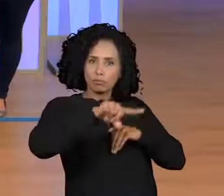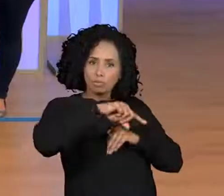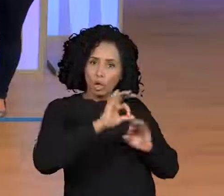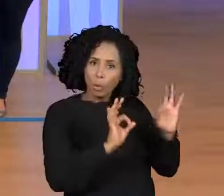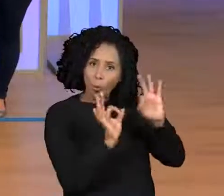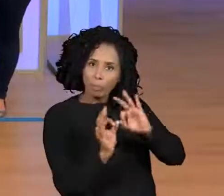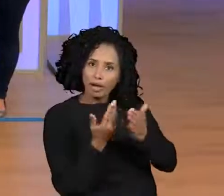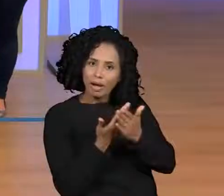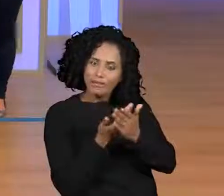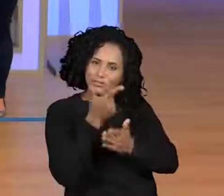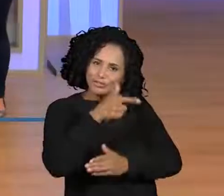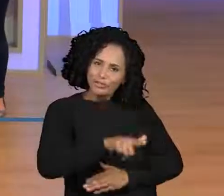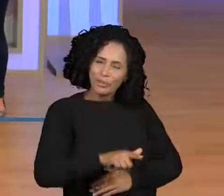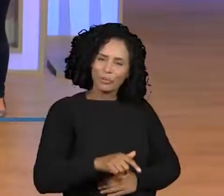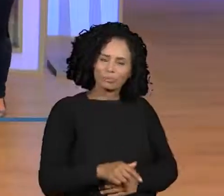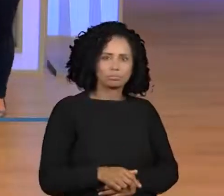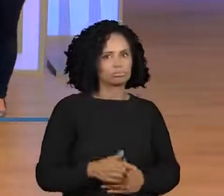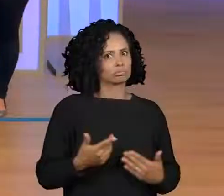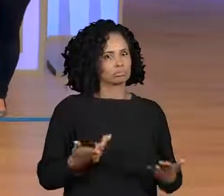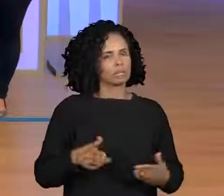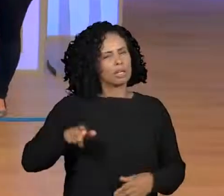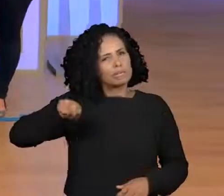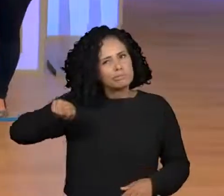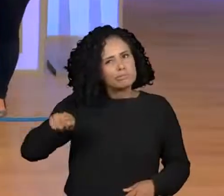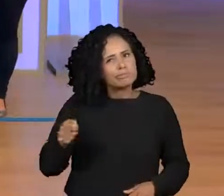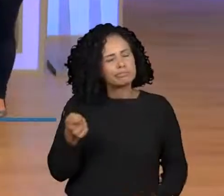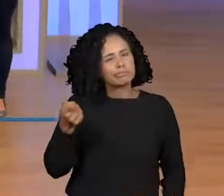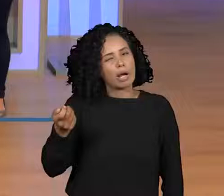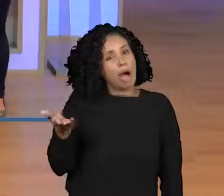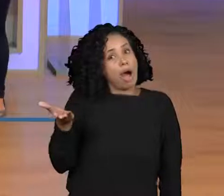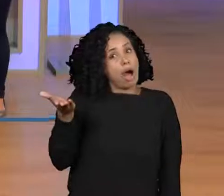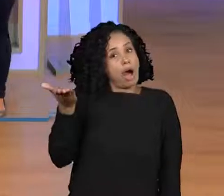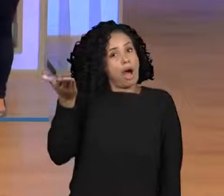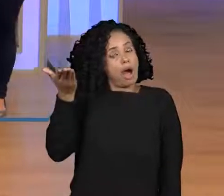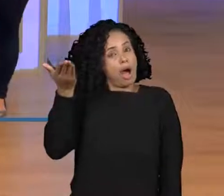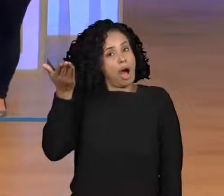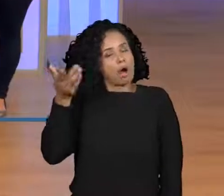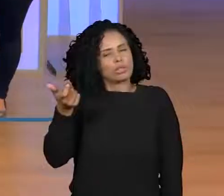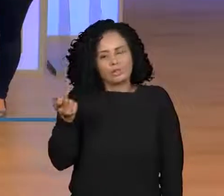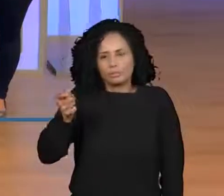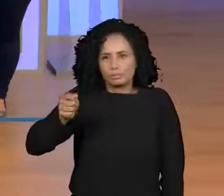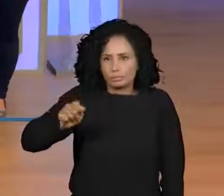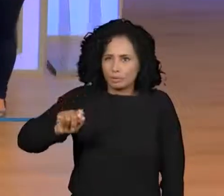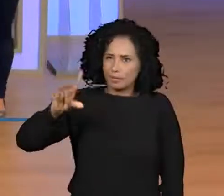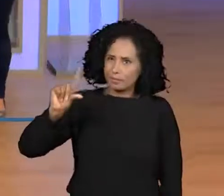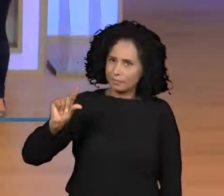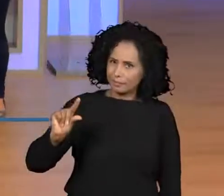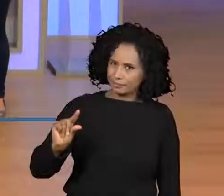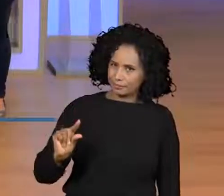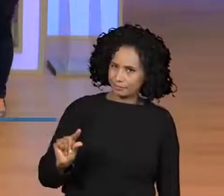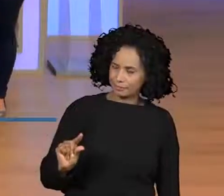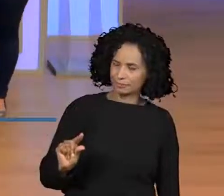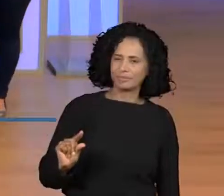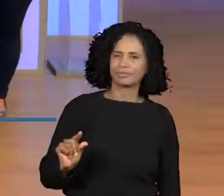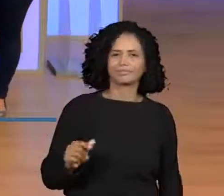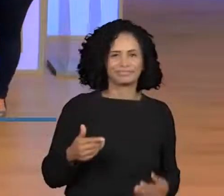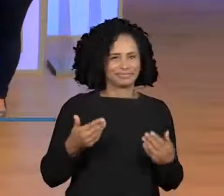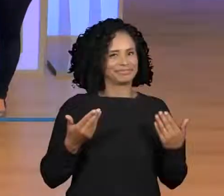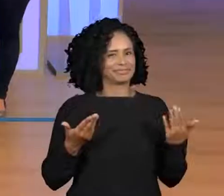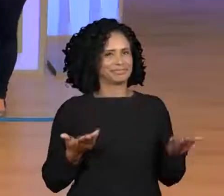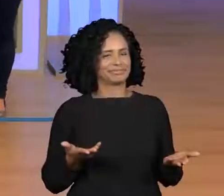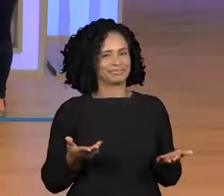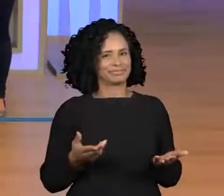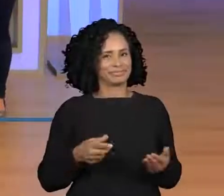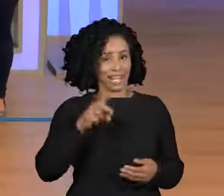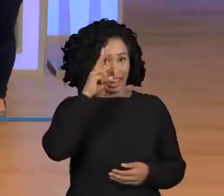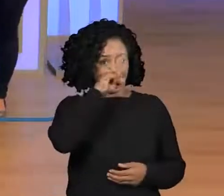gente vai trabalhar sempre o grave e o agudo. Tá. Então, temos aqui, ó. É só a gente